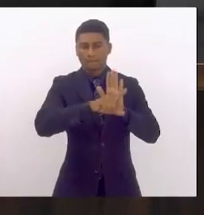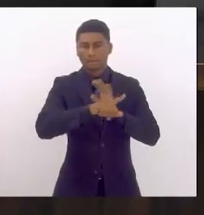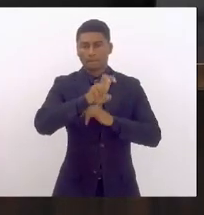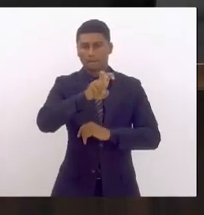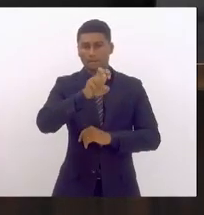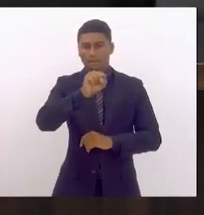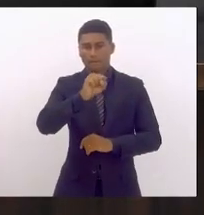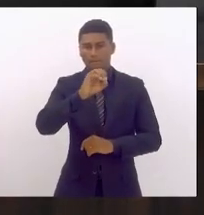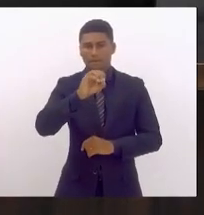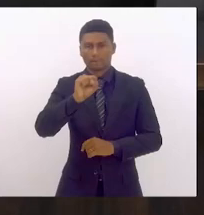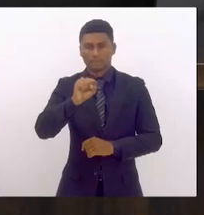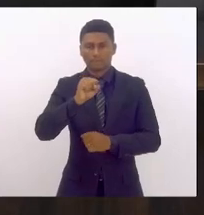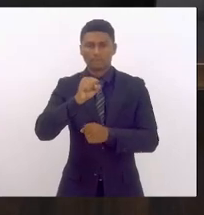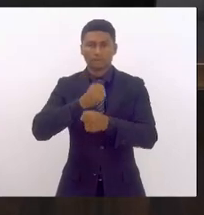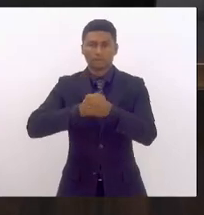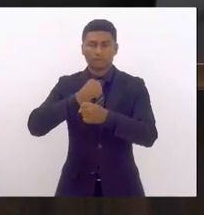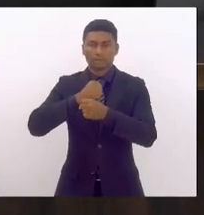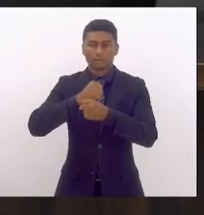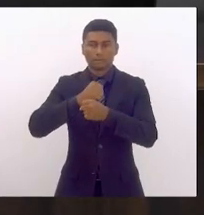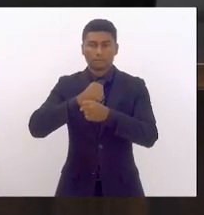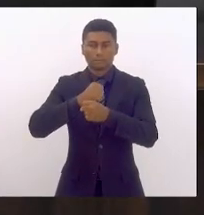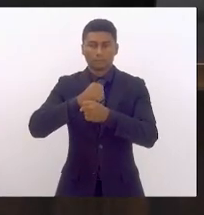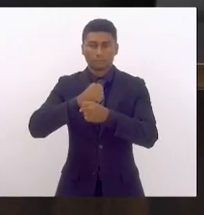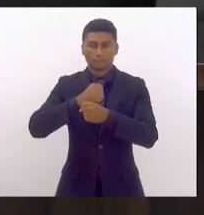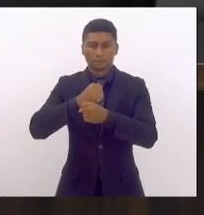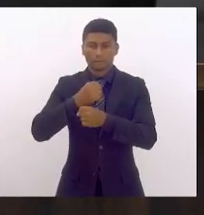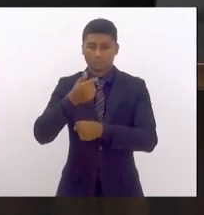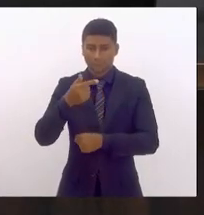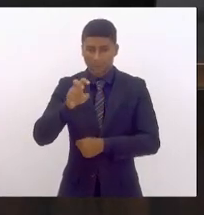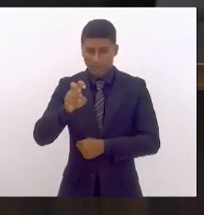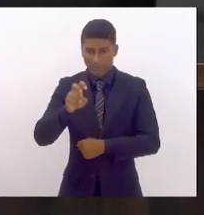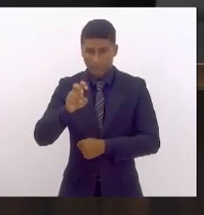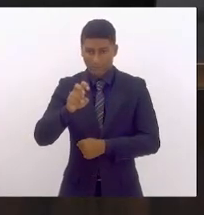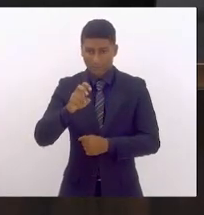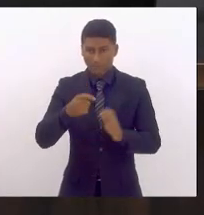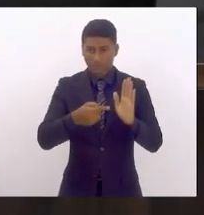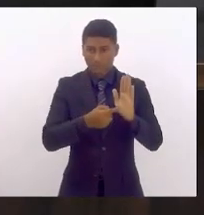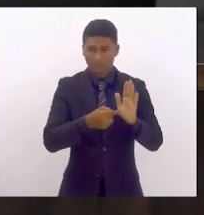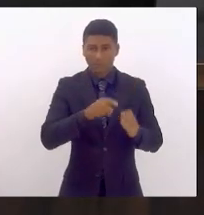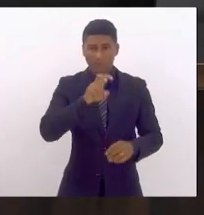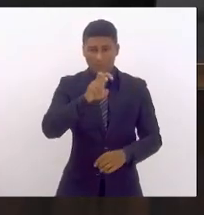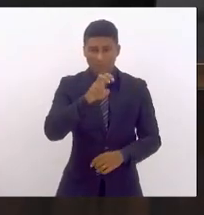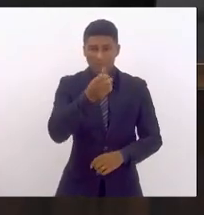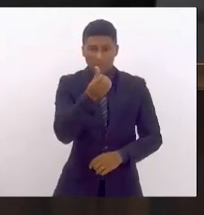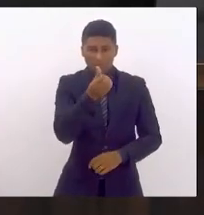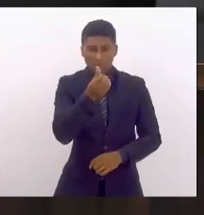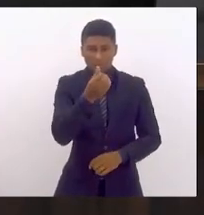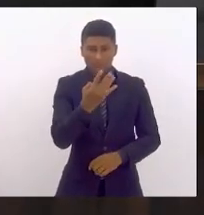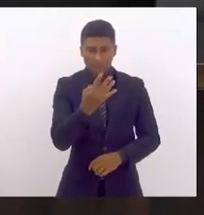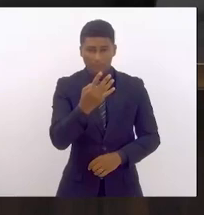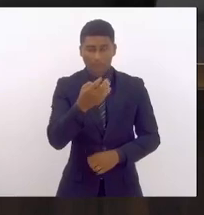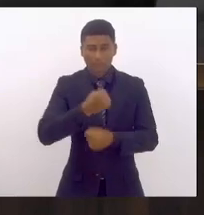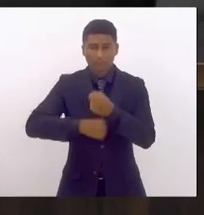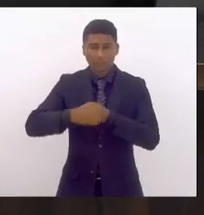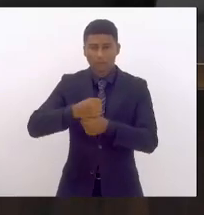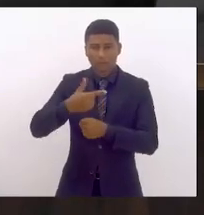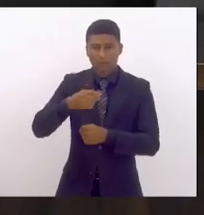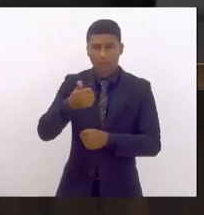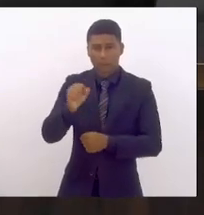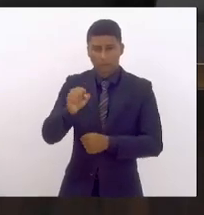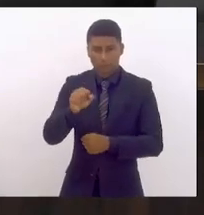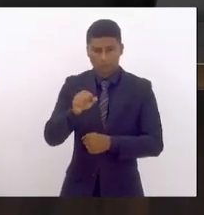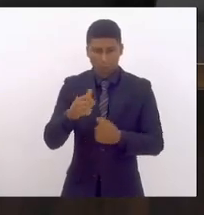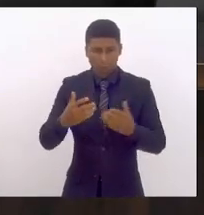de 25 e 4564 de 18 se eu acho que a prova Valença Como estão aprovado